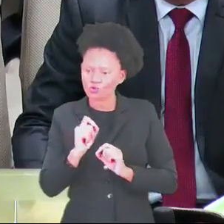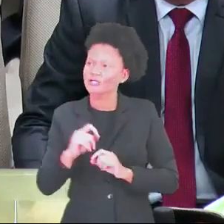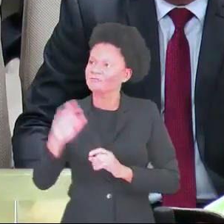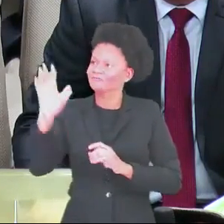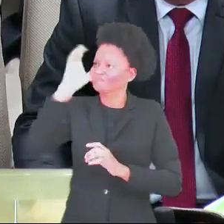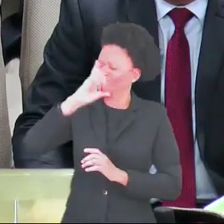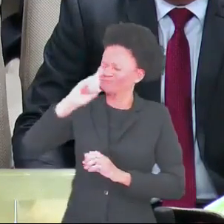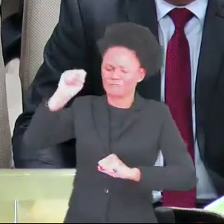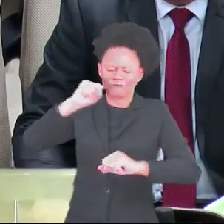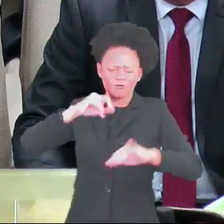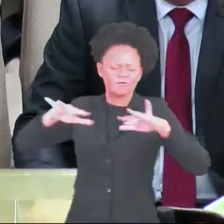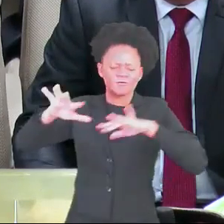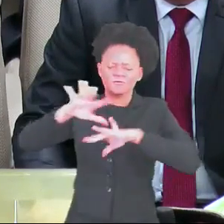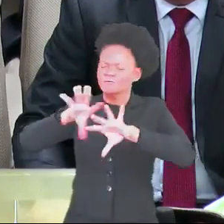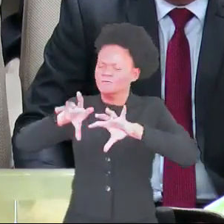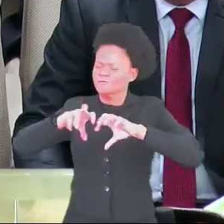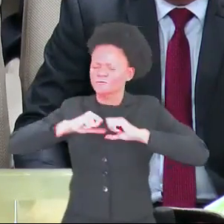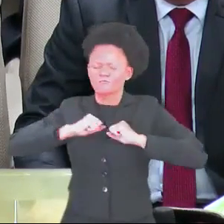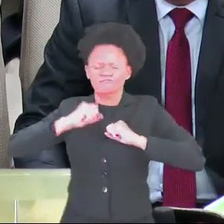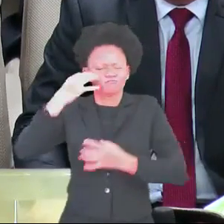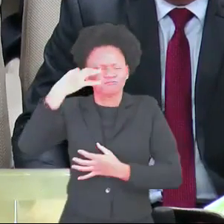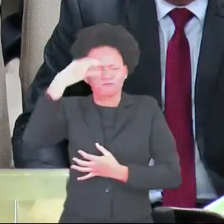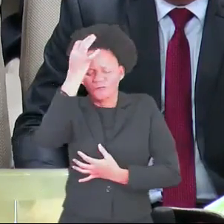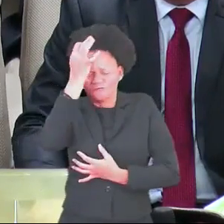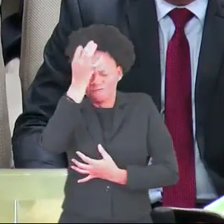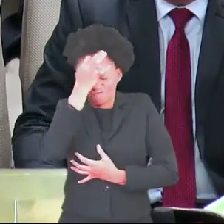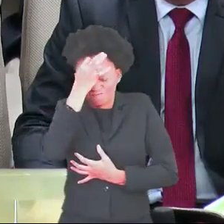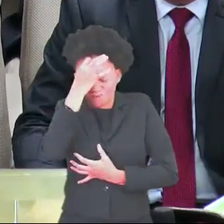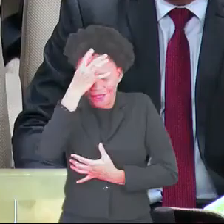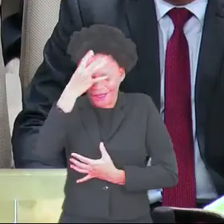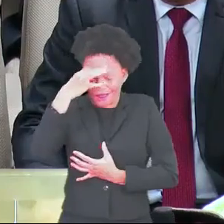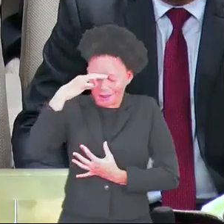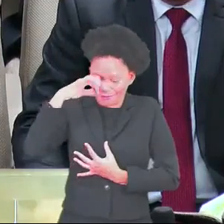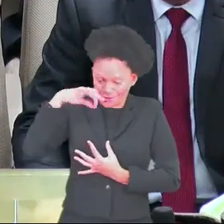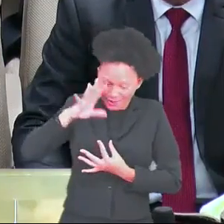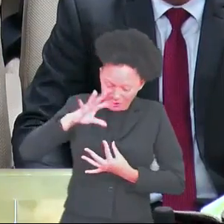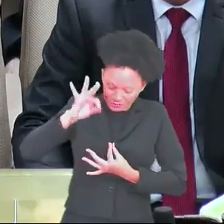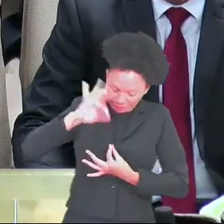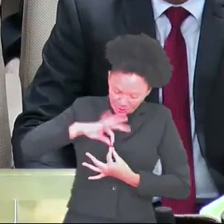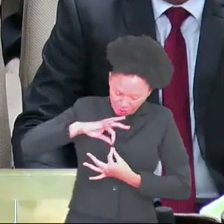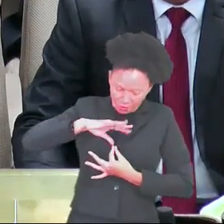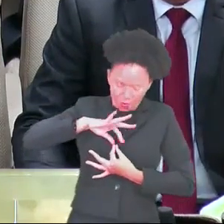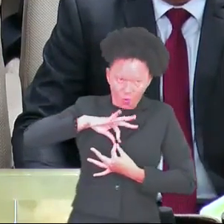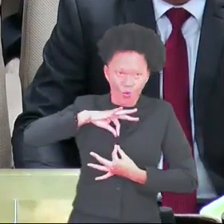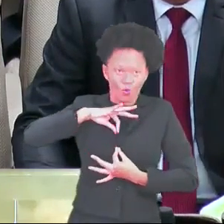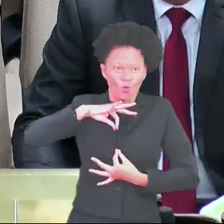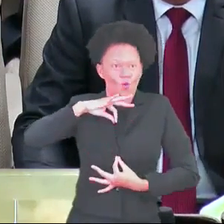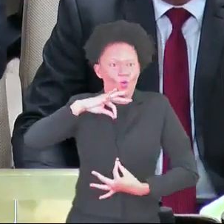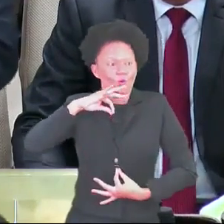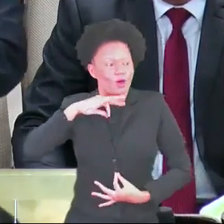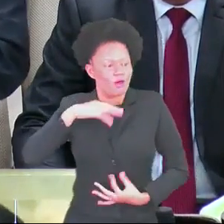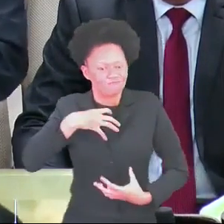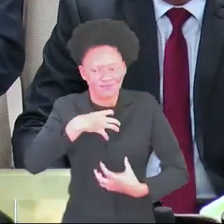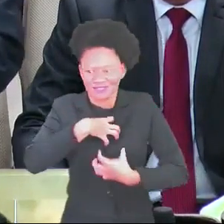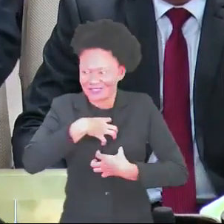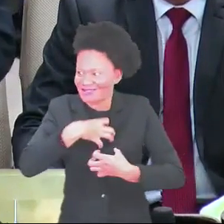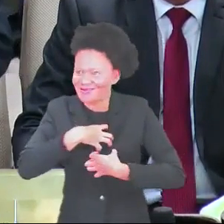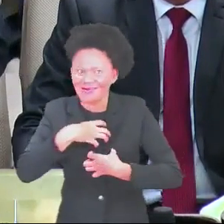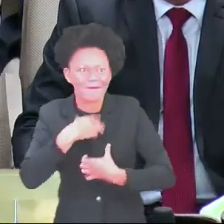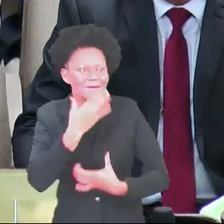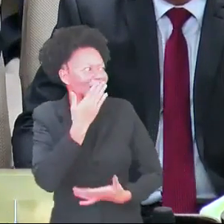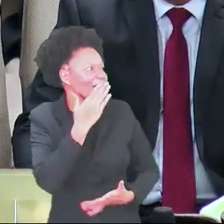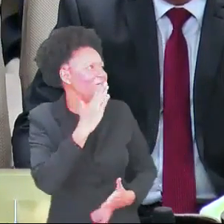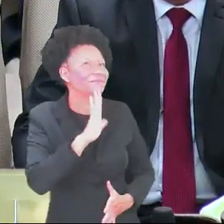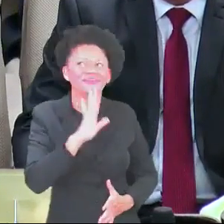vida, recebendo o Espírito de Deus no meu espírito, eu começo a experimentar promessas de Deus que